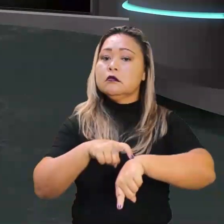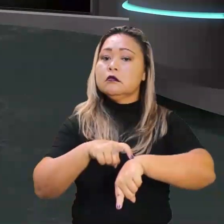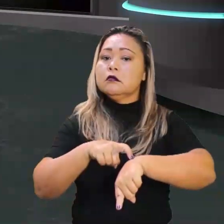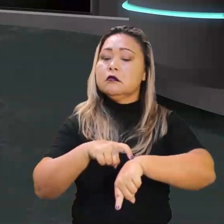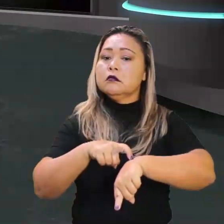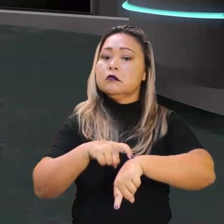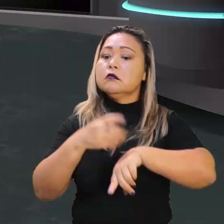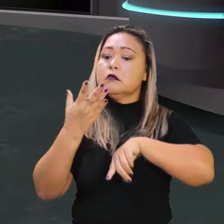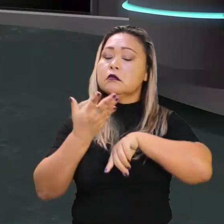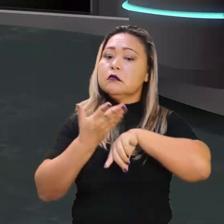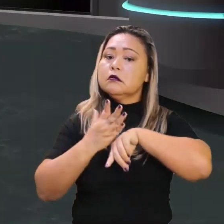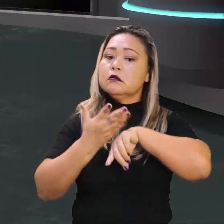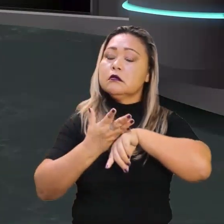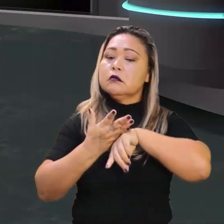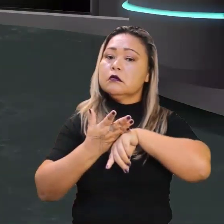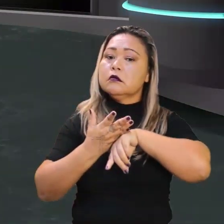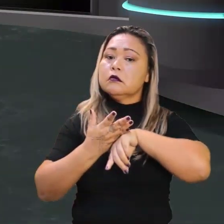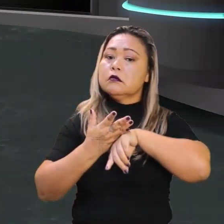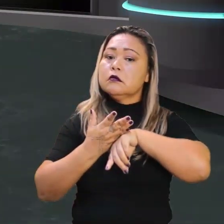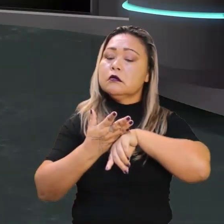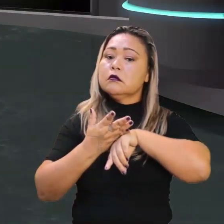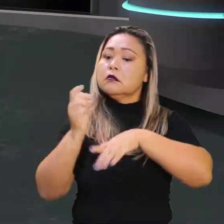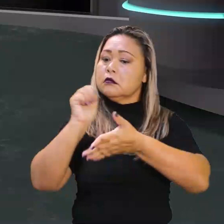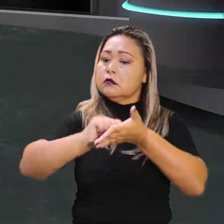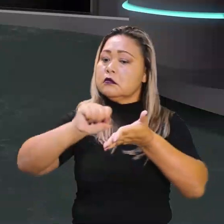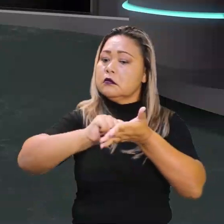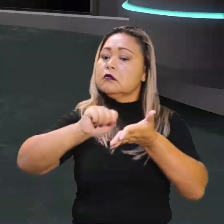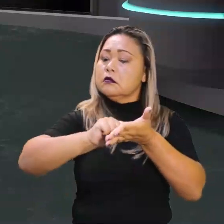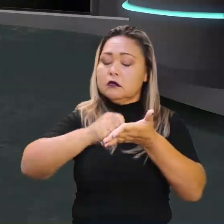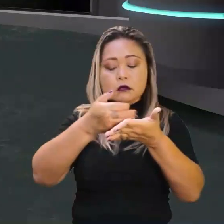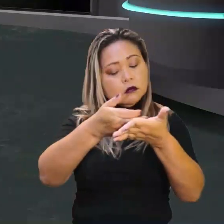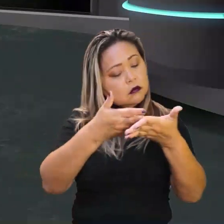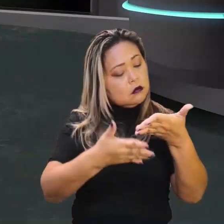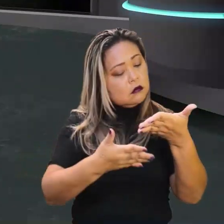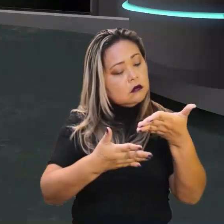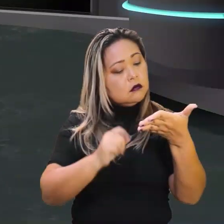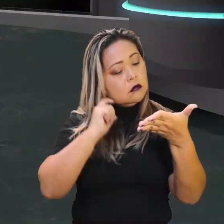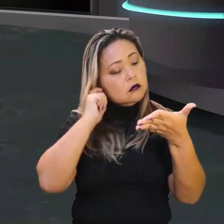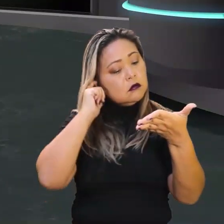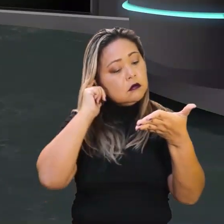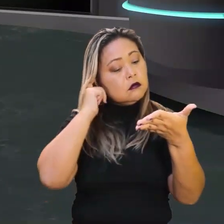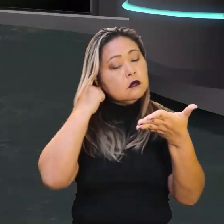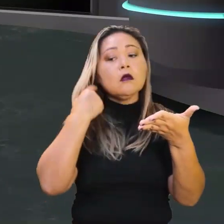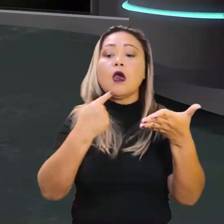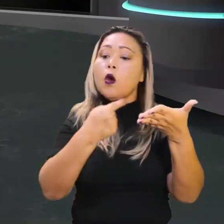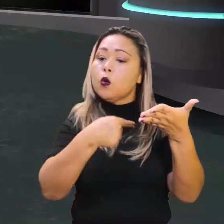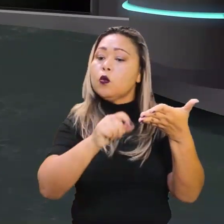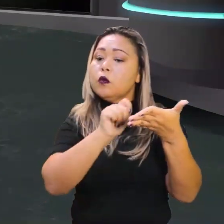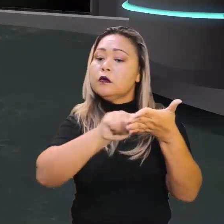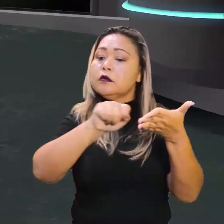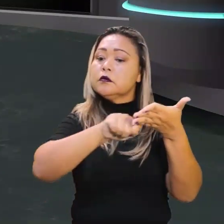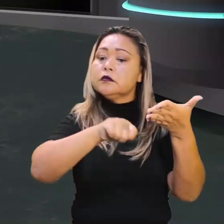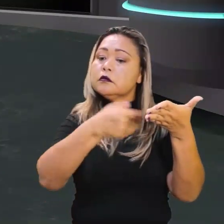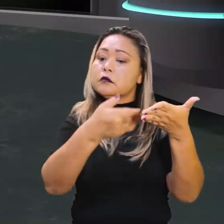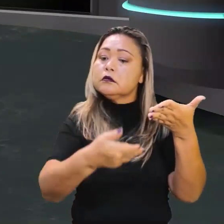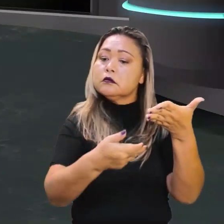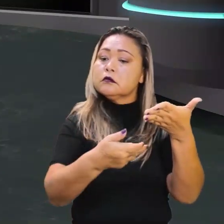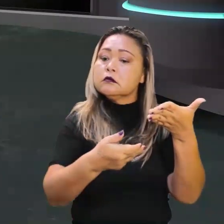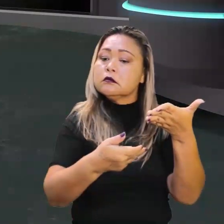mesmo tempo treinar essa escrita, né? Essa argumentação escrita que